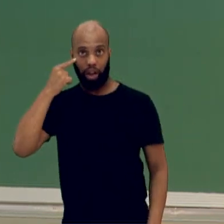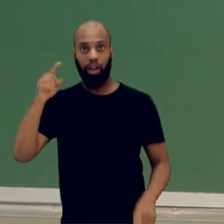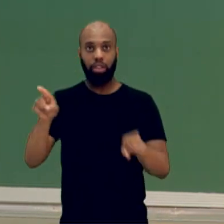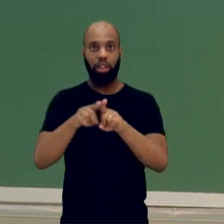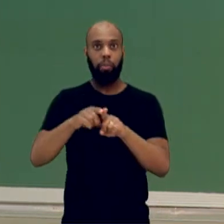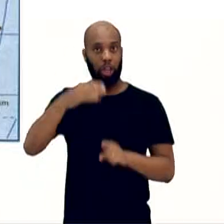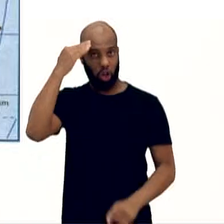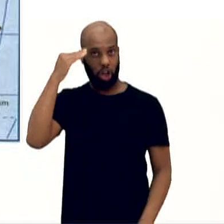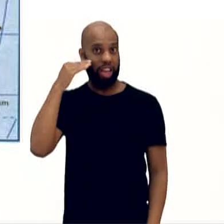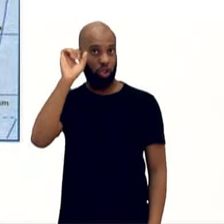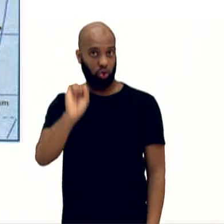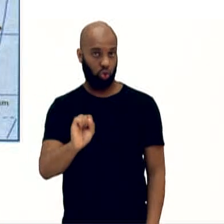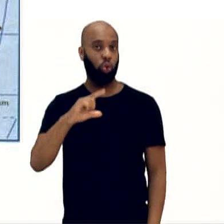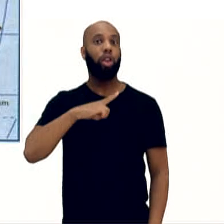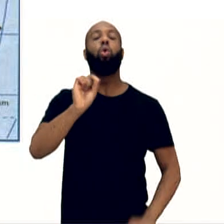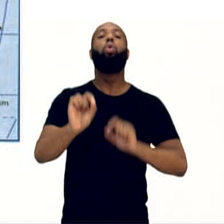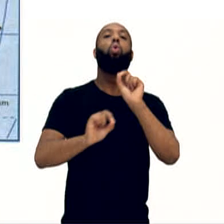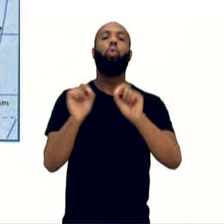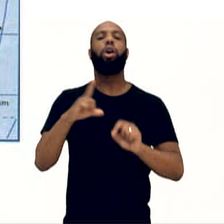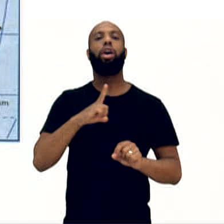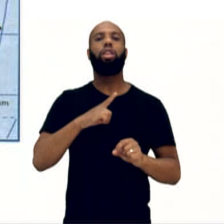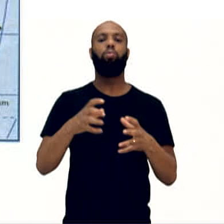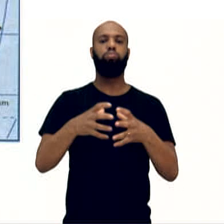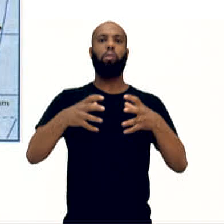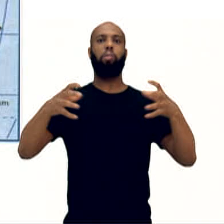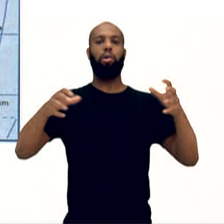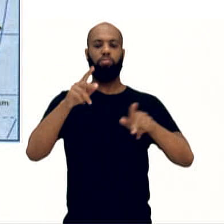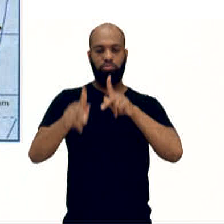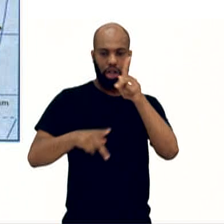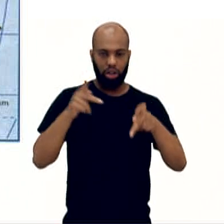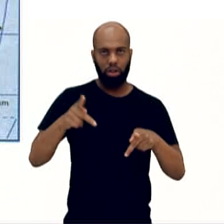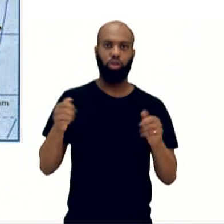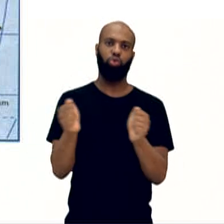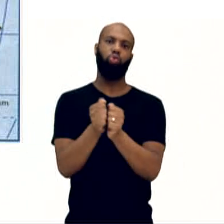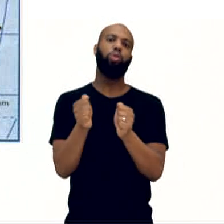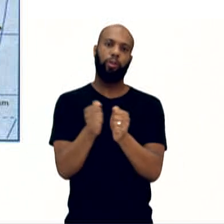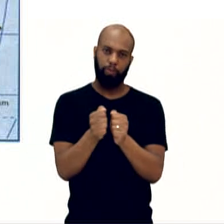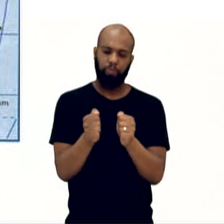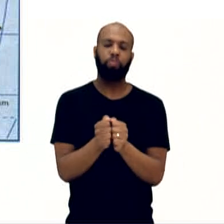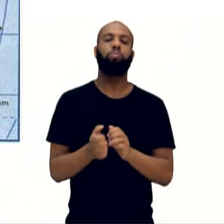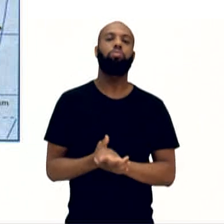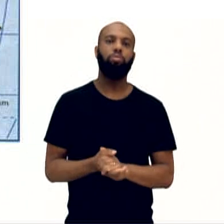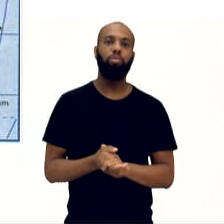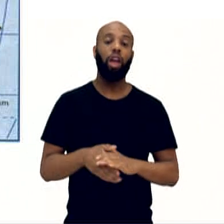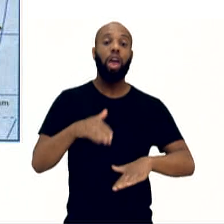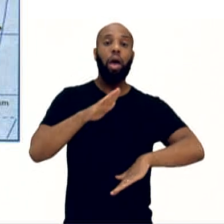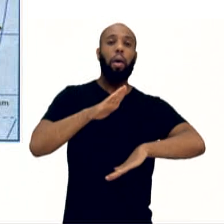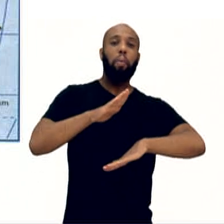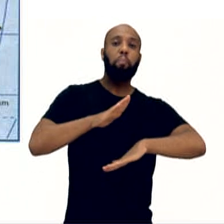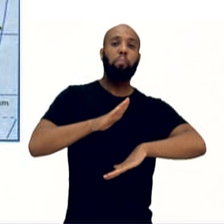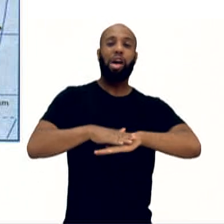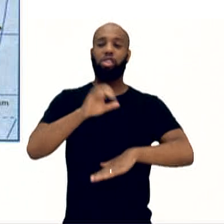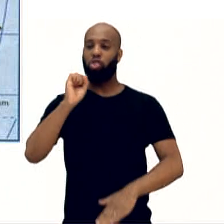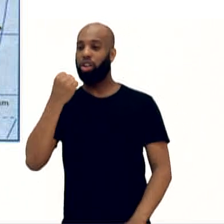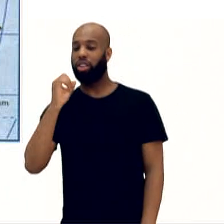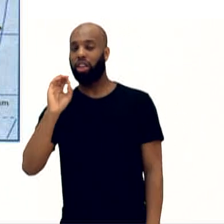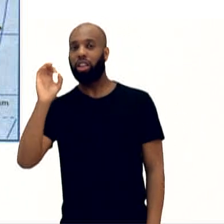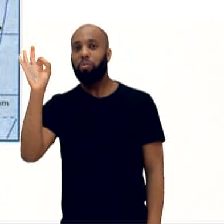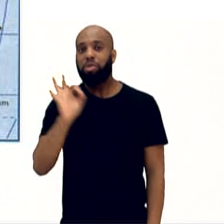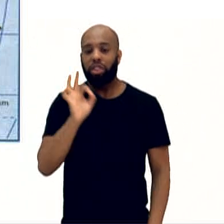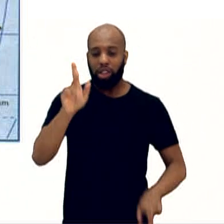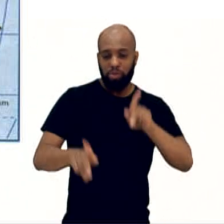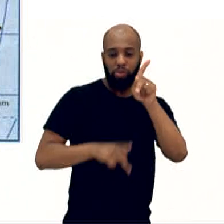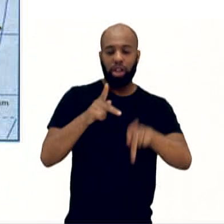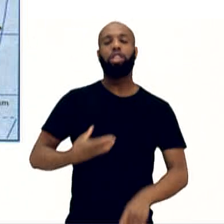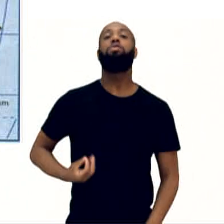a Coreia do Sul, onde eu tenho uma grande concentração de pessoas, mais de 80% da população desses